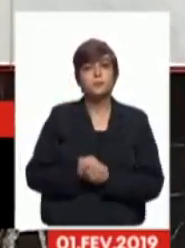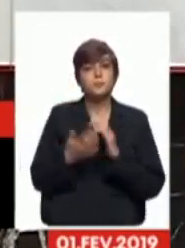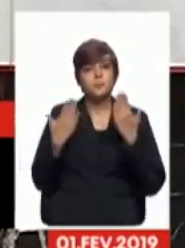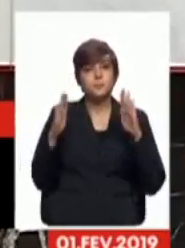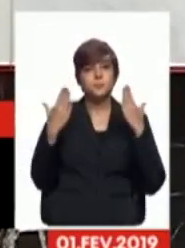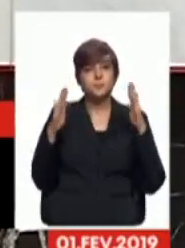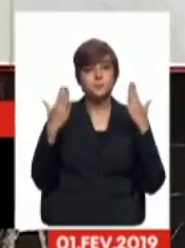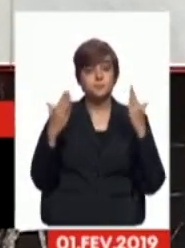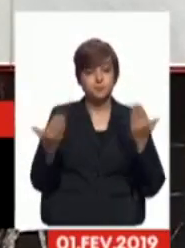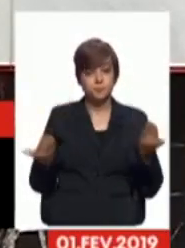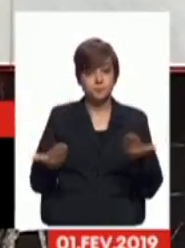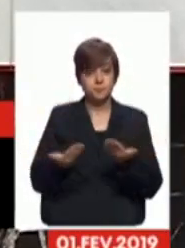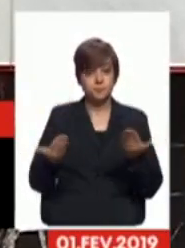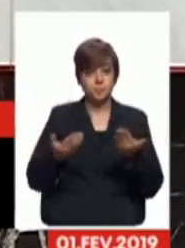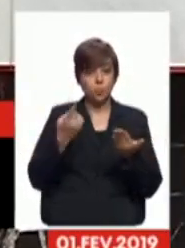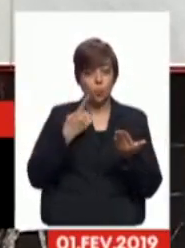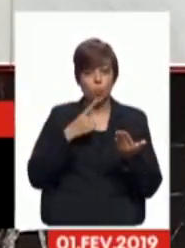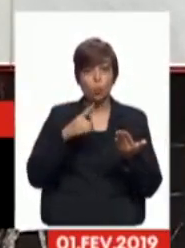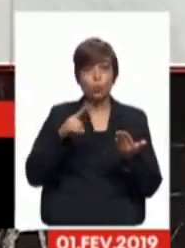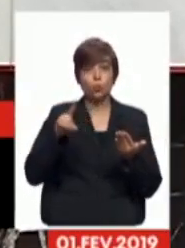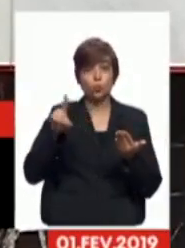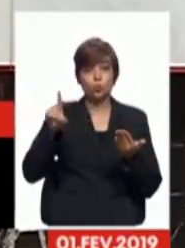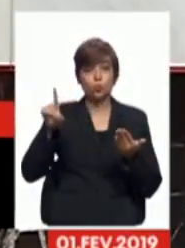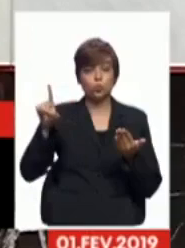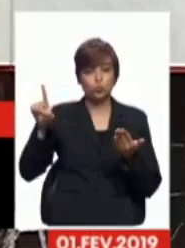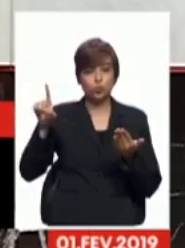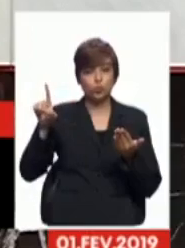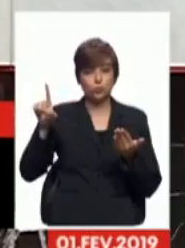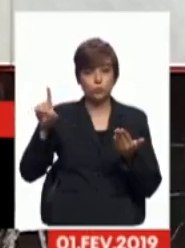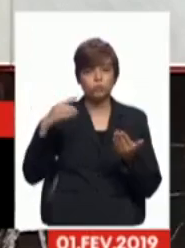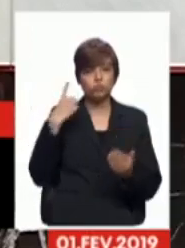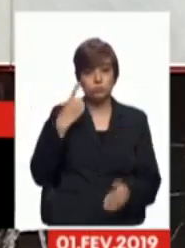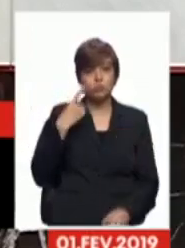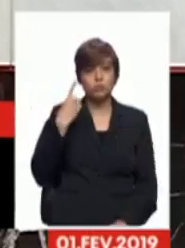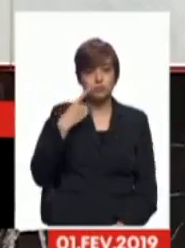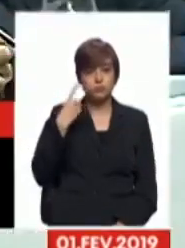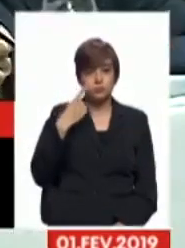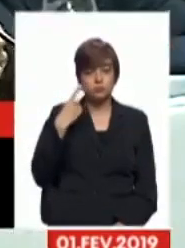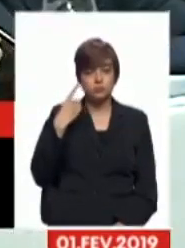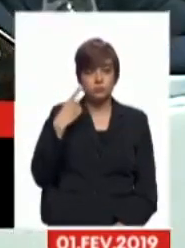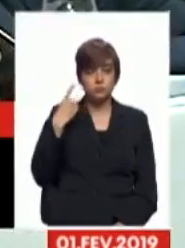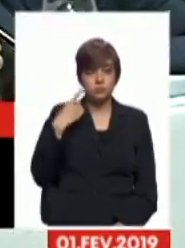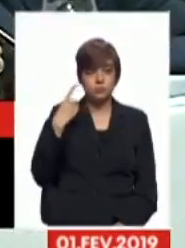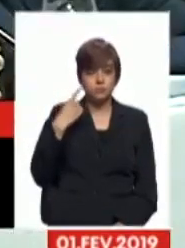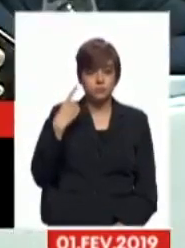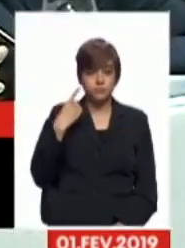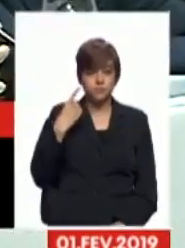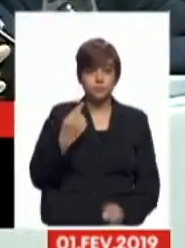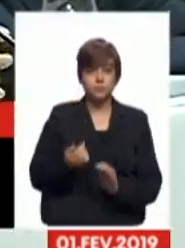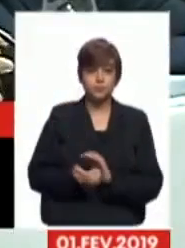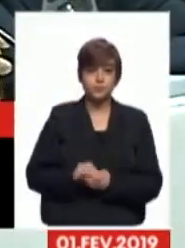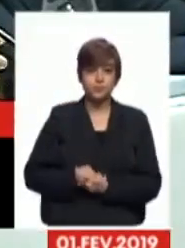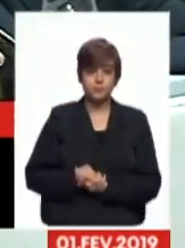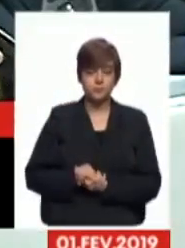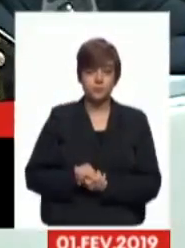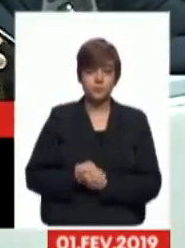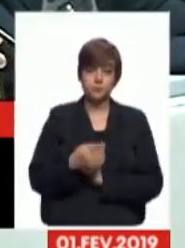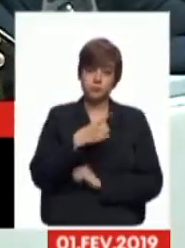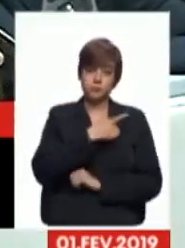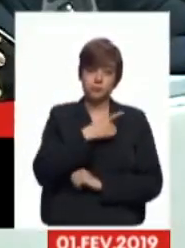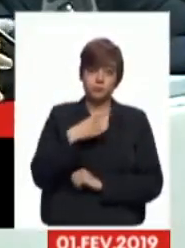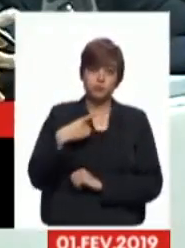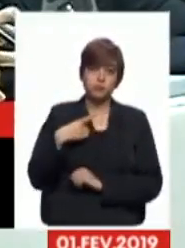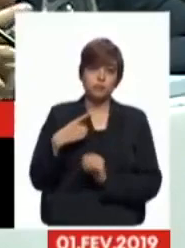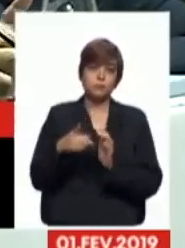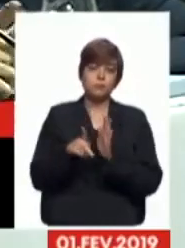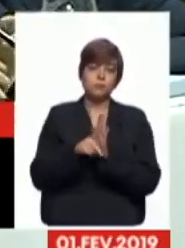Empossado, então, o último dos 77 deputados estaduais eleitos para a próxima legislatura. Foi doutor Wilson Batista,